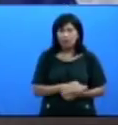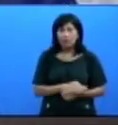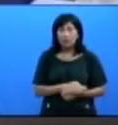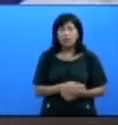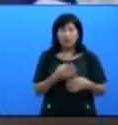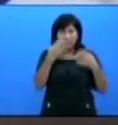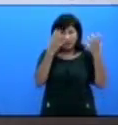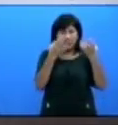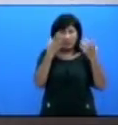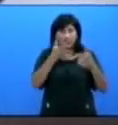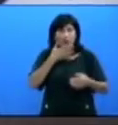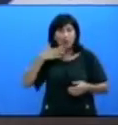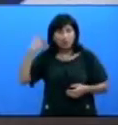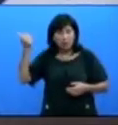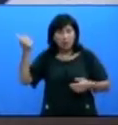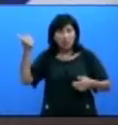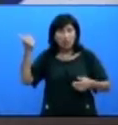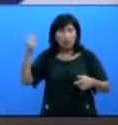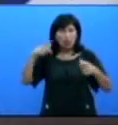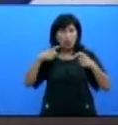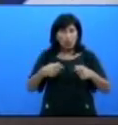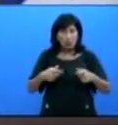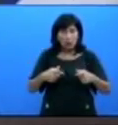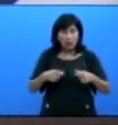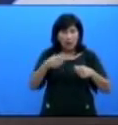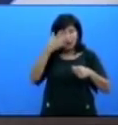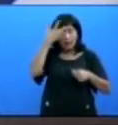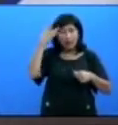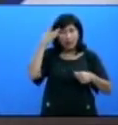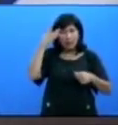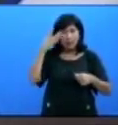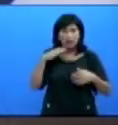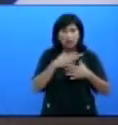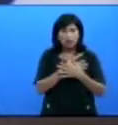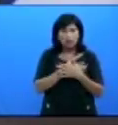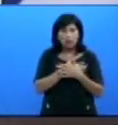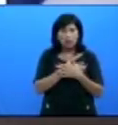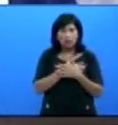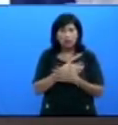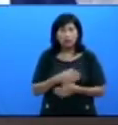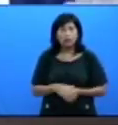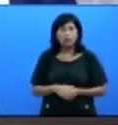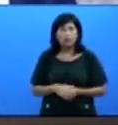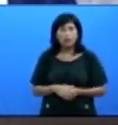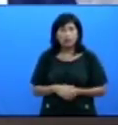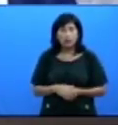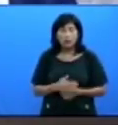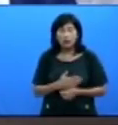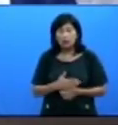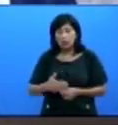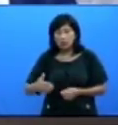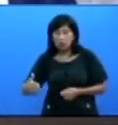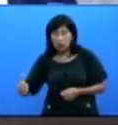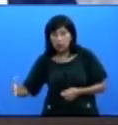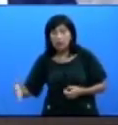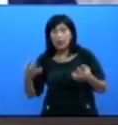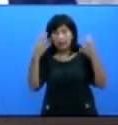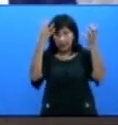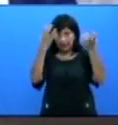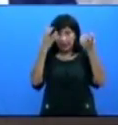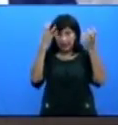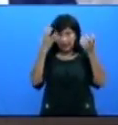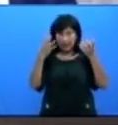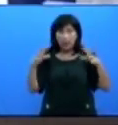Né? Pois bem, estamos fazendo novamente uma emenda para uma equipe multidisciplinar